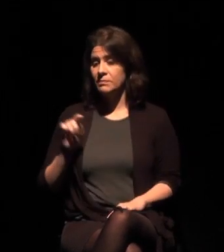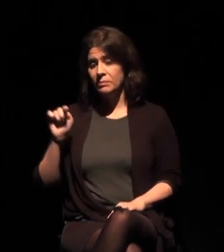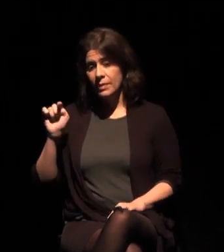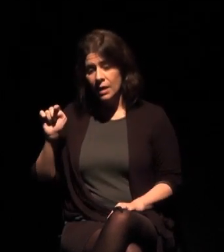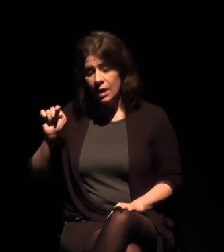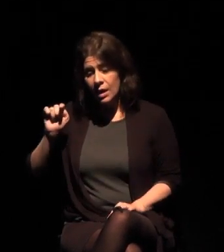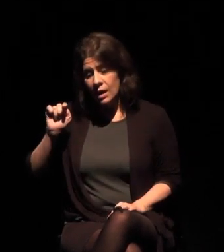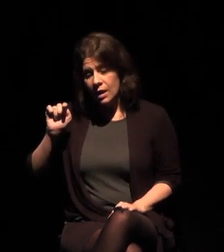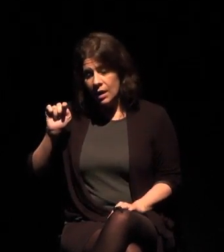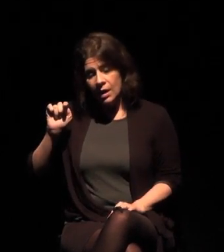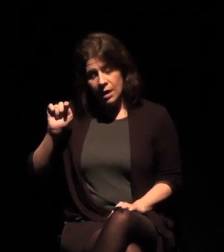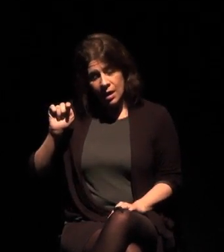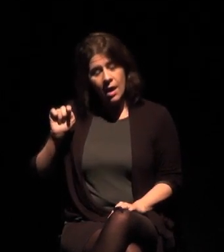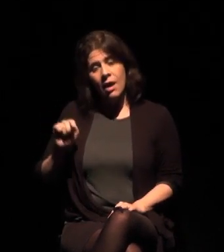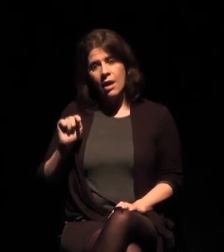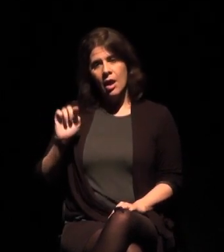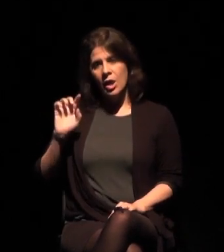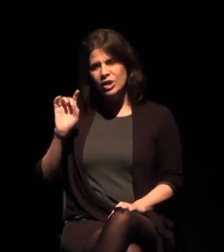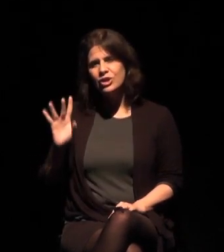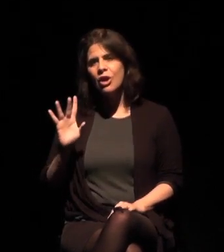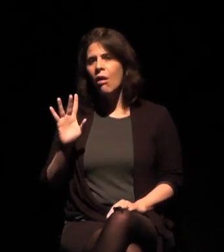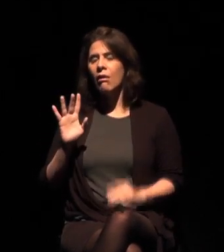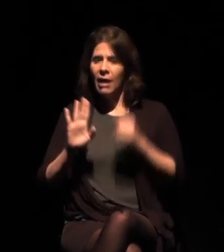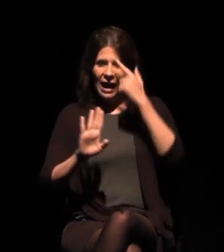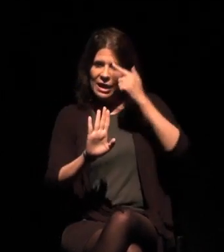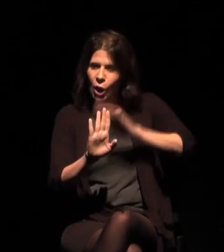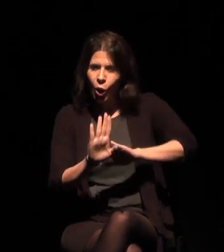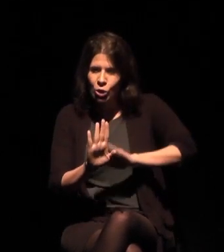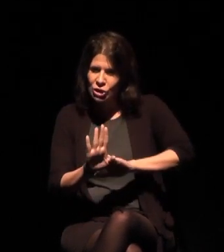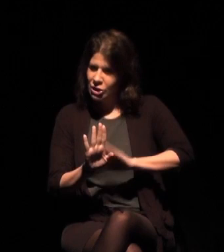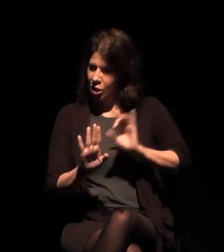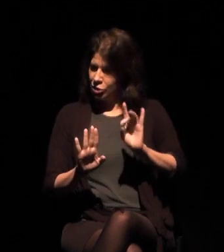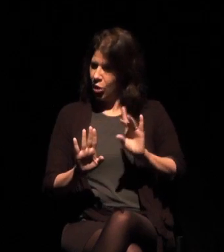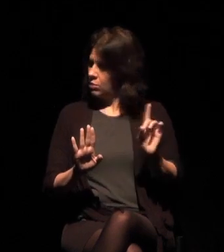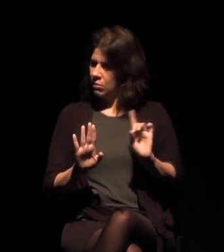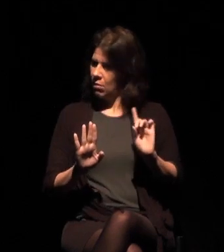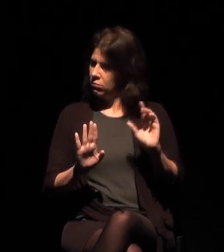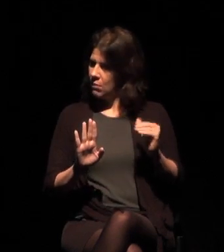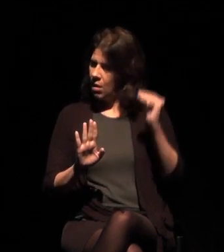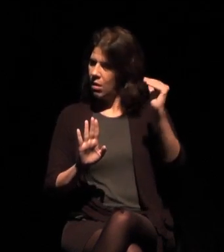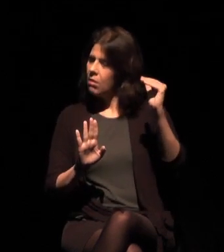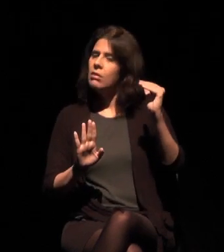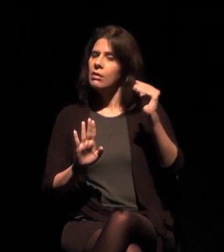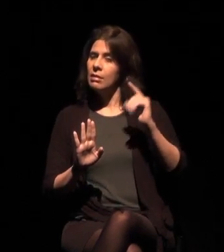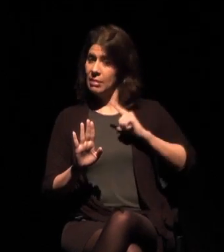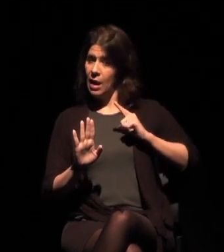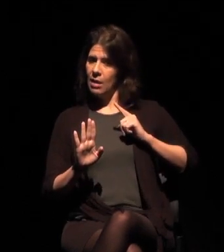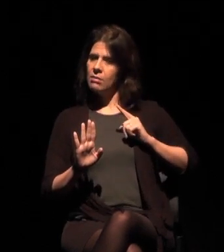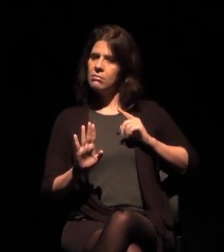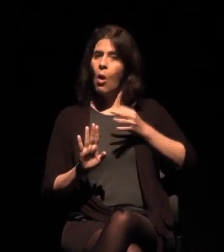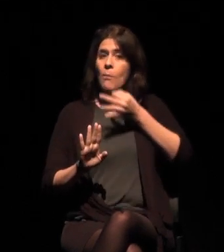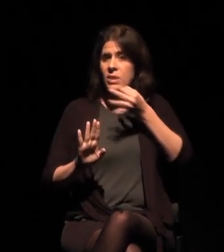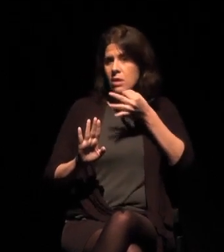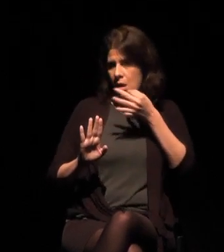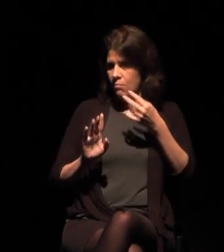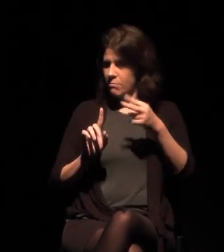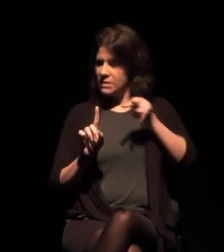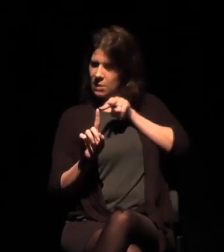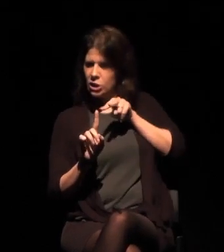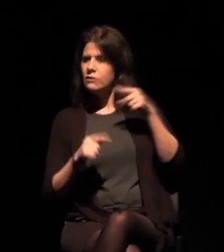que são nomeadamente ideológicas e e portanto de posição crítica e começam a